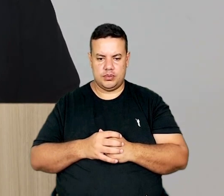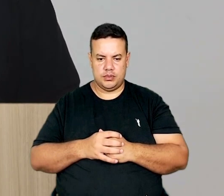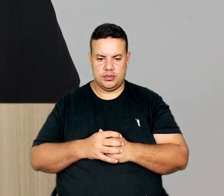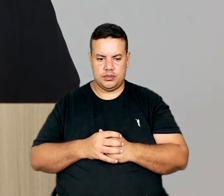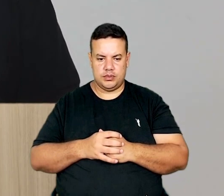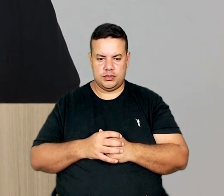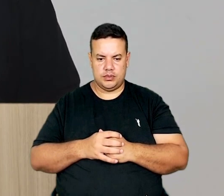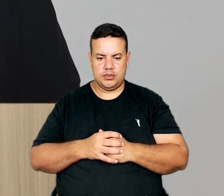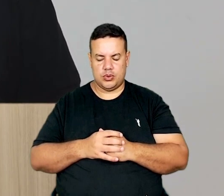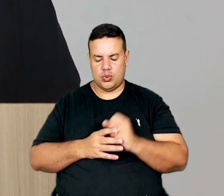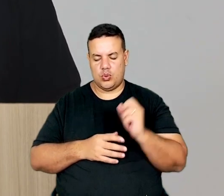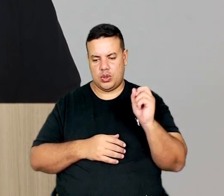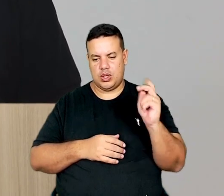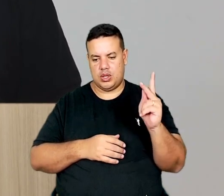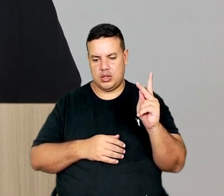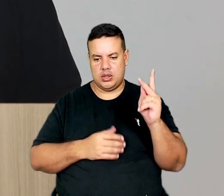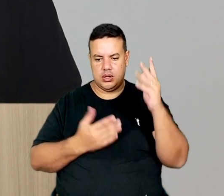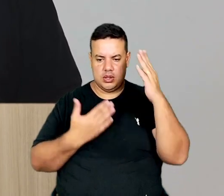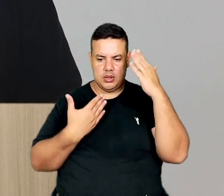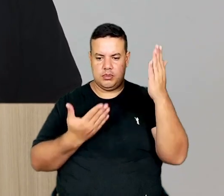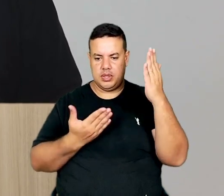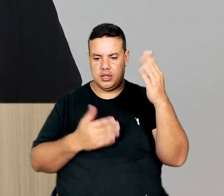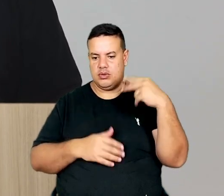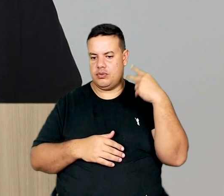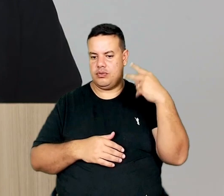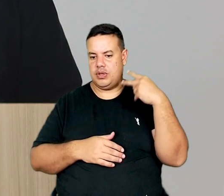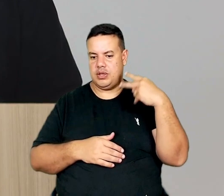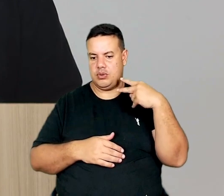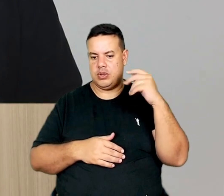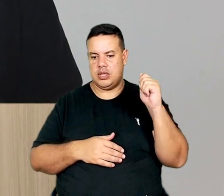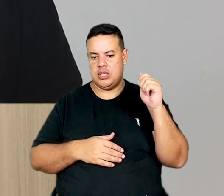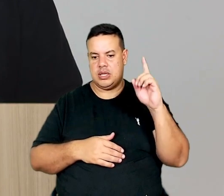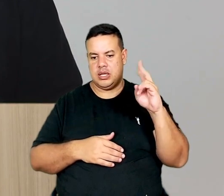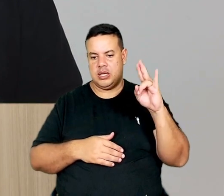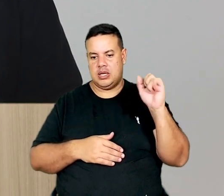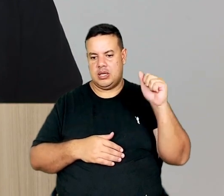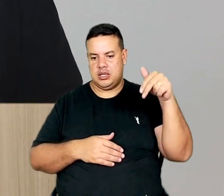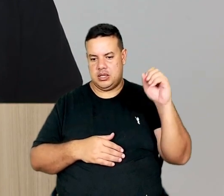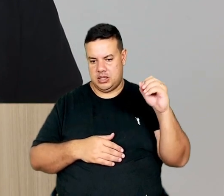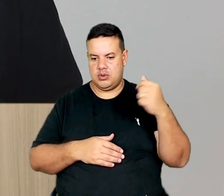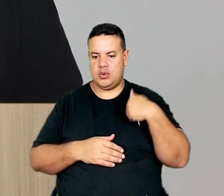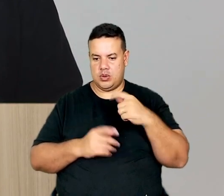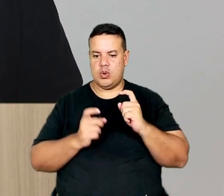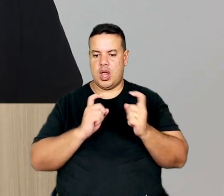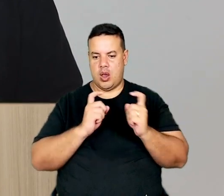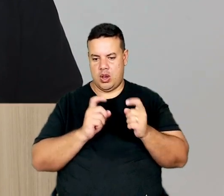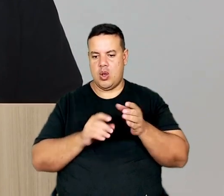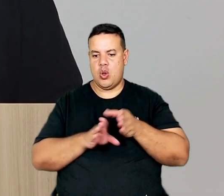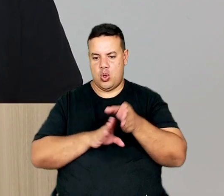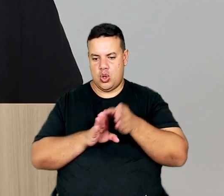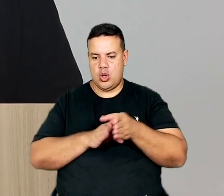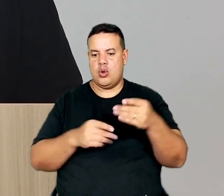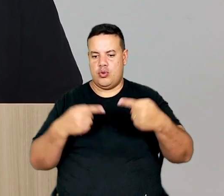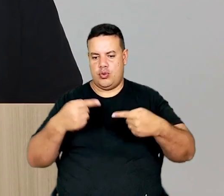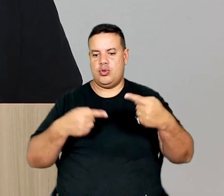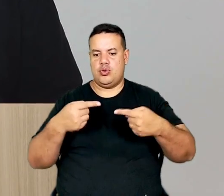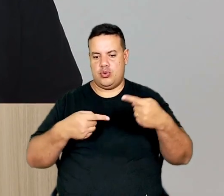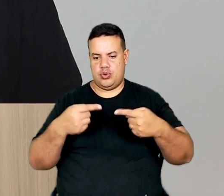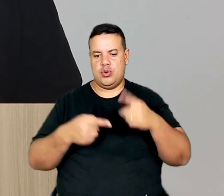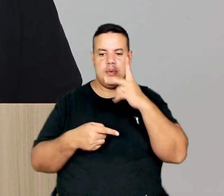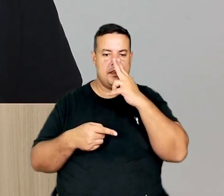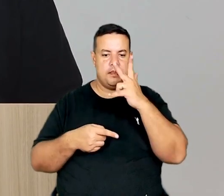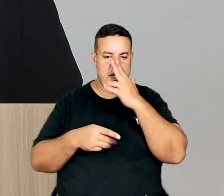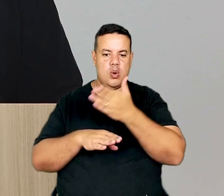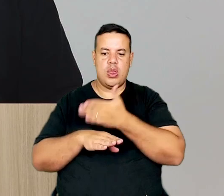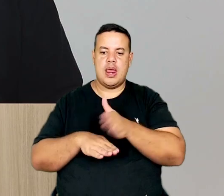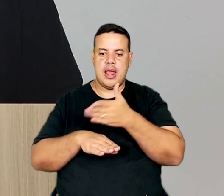Opa. Obrigado, vereador Adriano. Então, até inclusive, na reunião do Conselho, foi discutido isso, que estão treinando, estão dando um treinamento